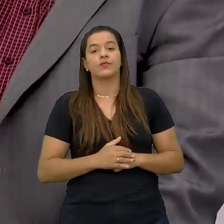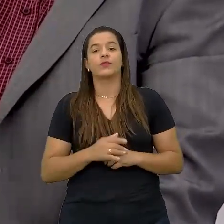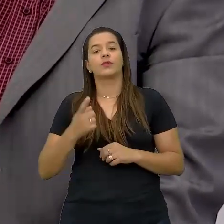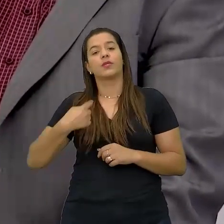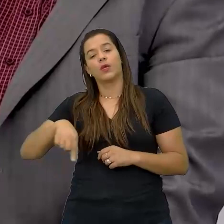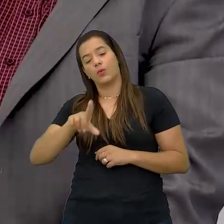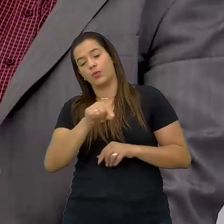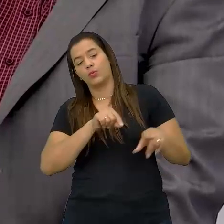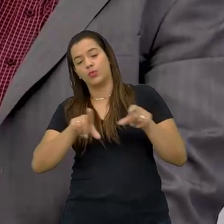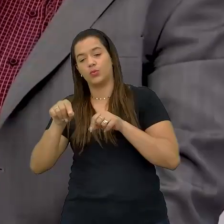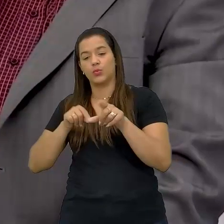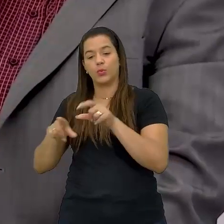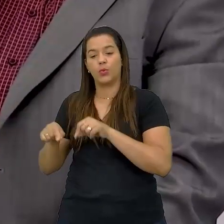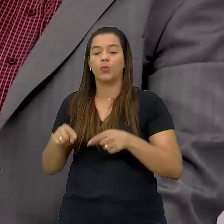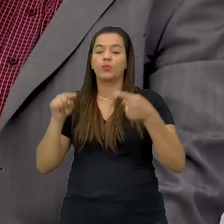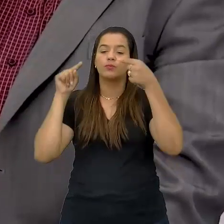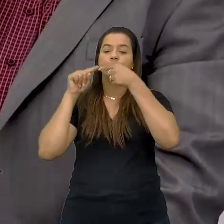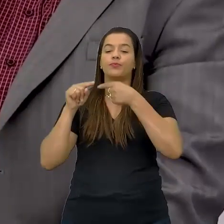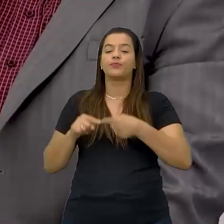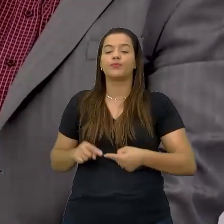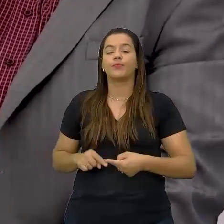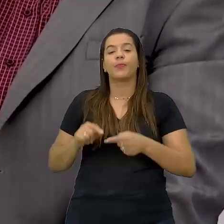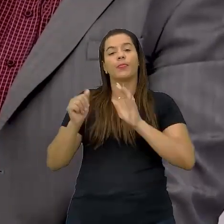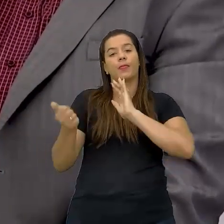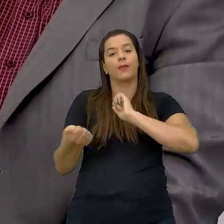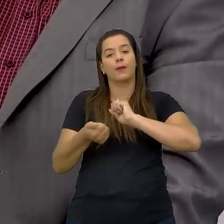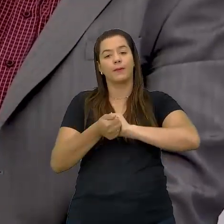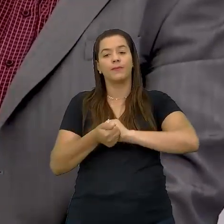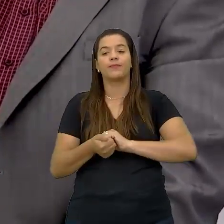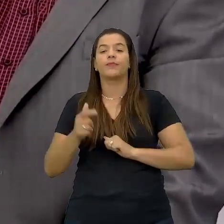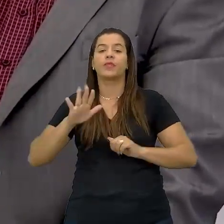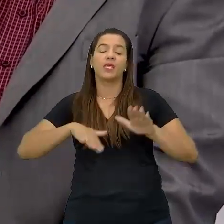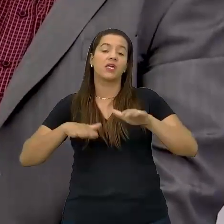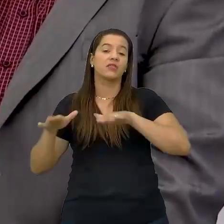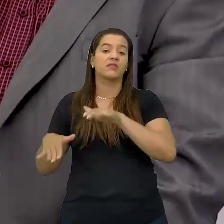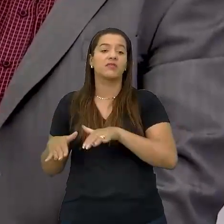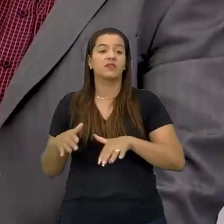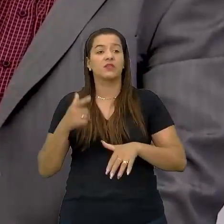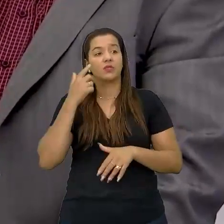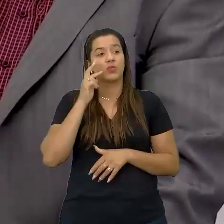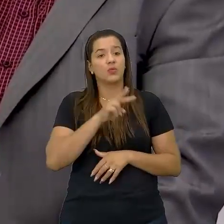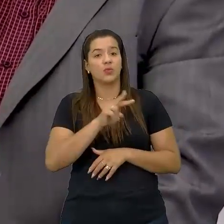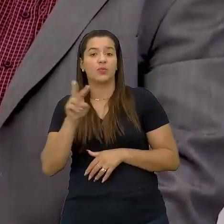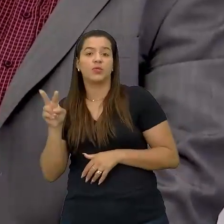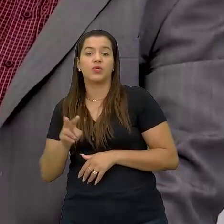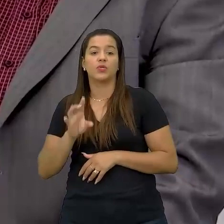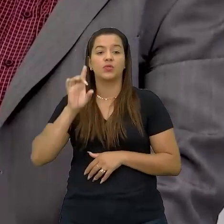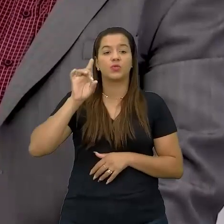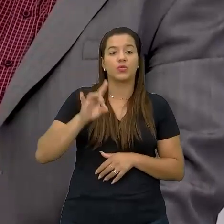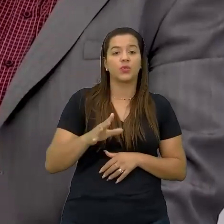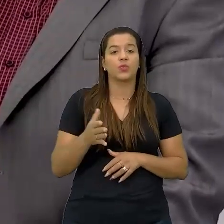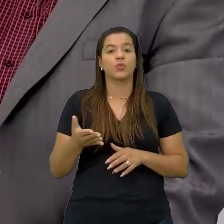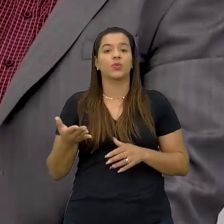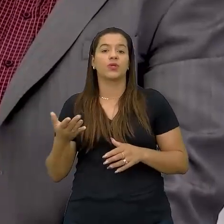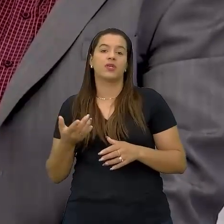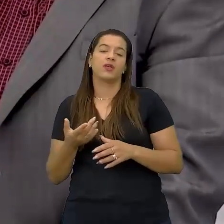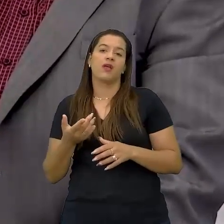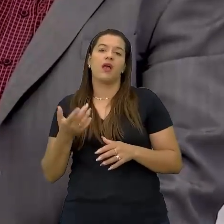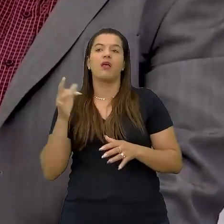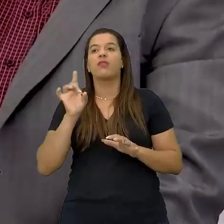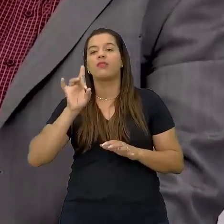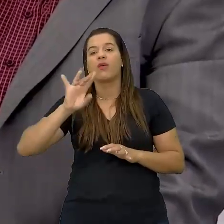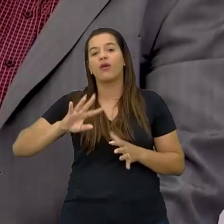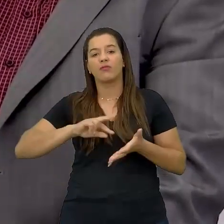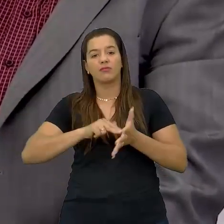eu seleciono como adequado para a minha prática, e aquilo que às vezes é mera forma de enfeite, mera